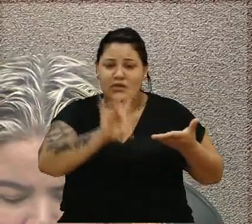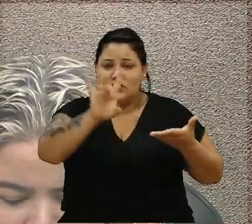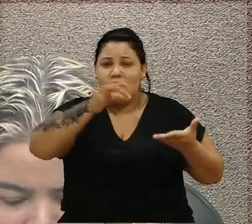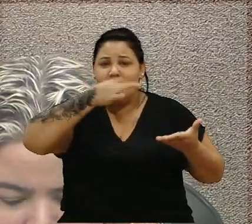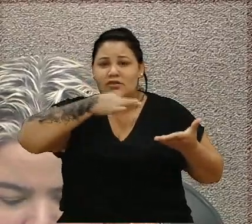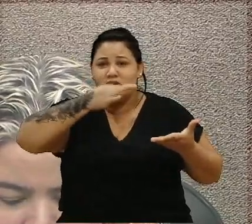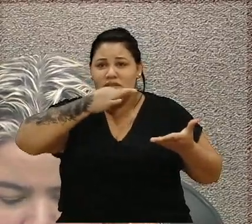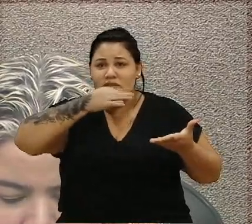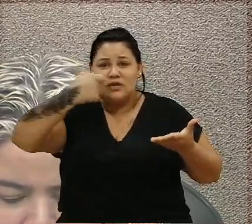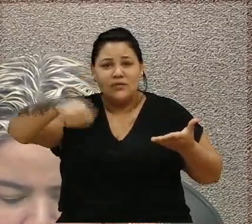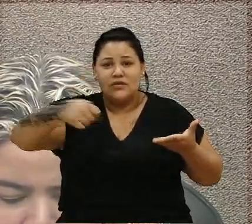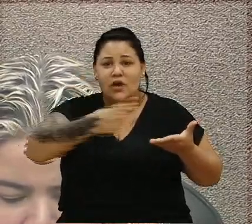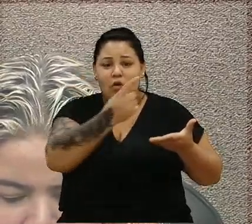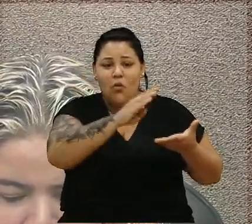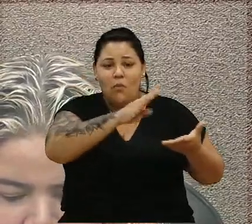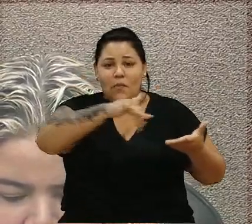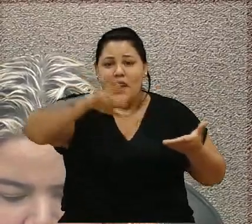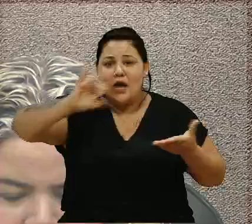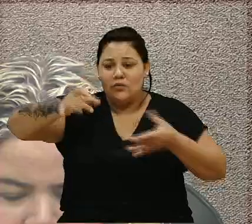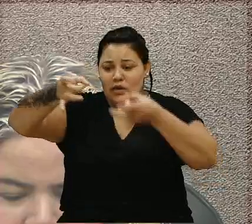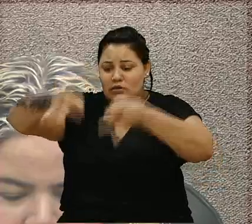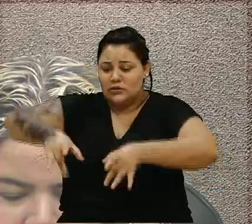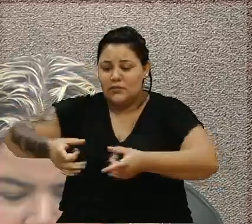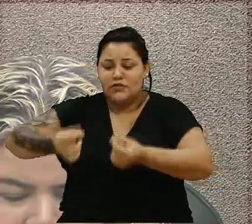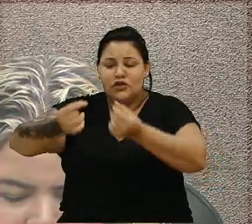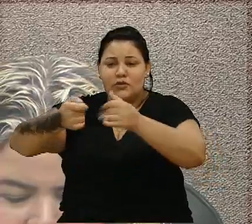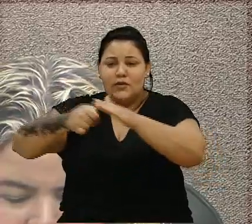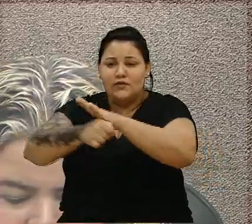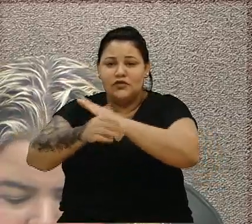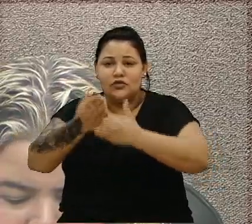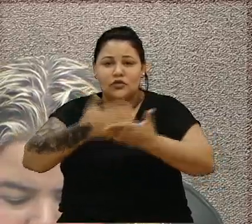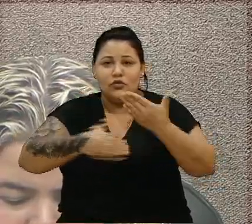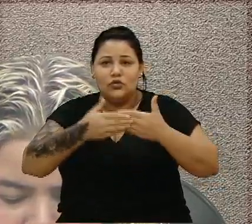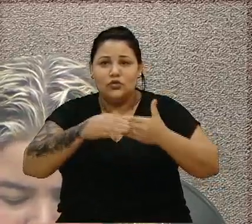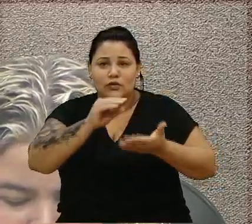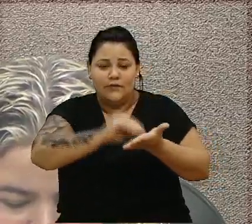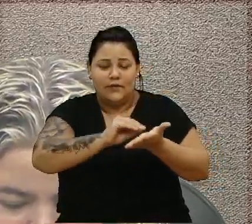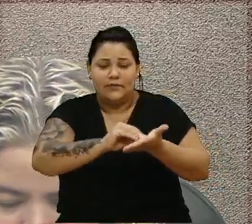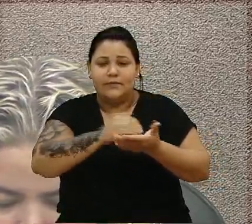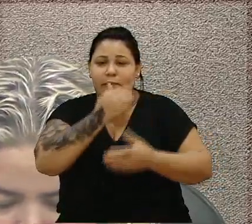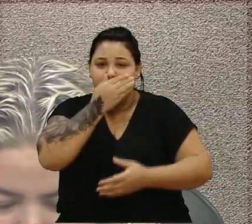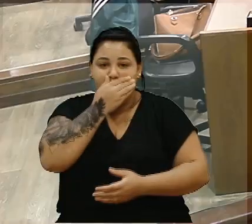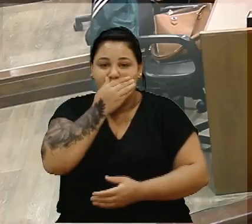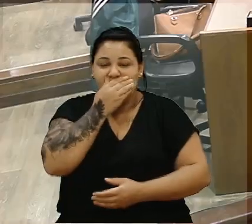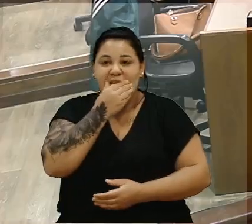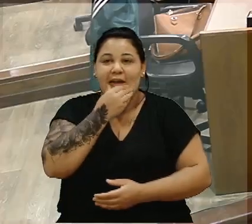precisa mais de R$1 bilhão. Daí vai sobrar dinheiro para investir em tudo o resto que falta. Voto sim, senhor presidente.